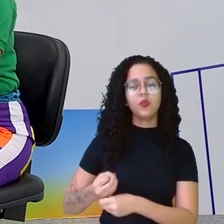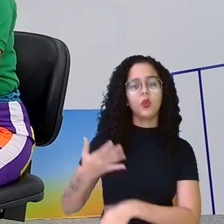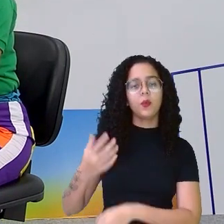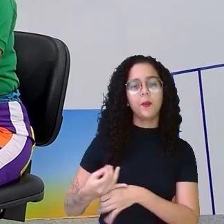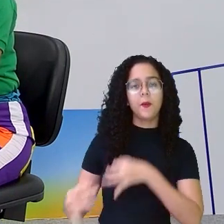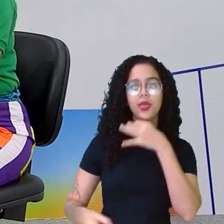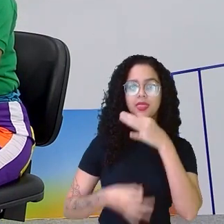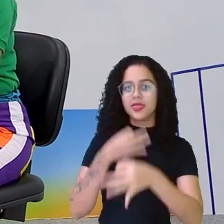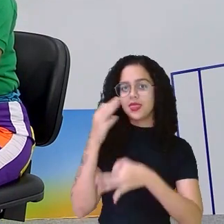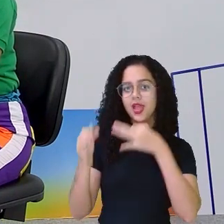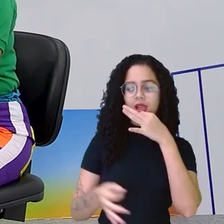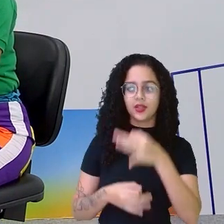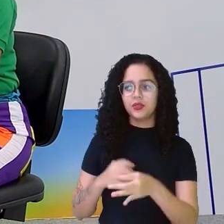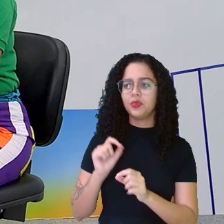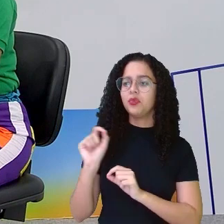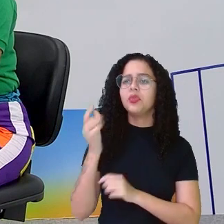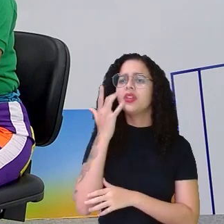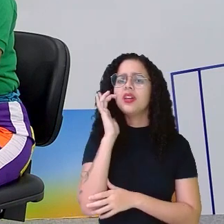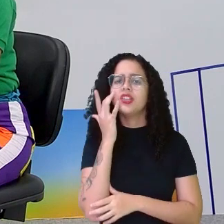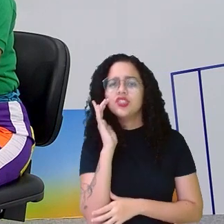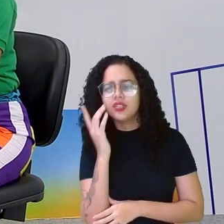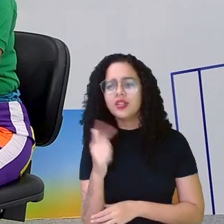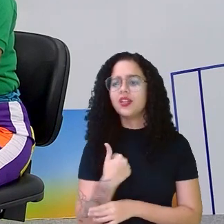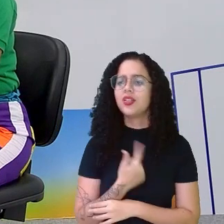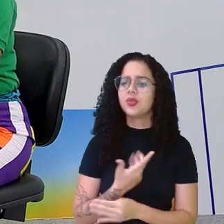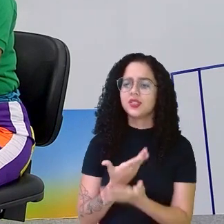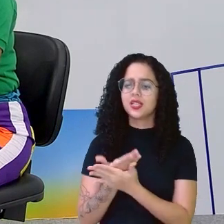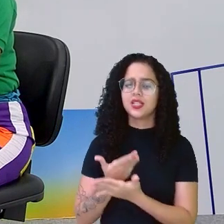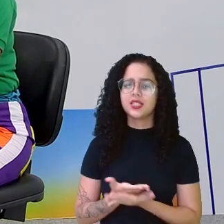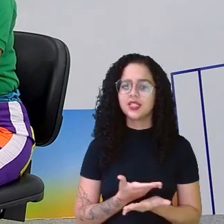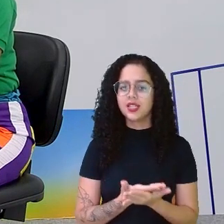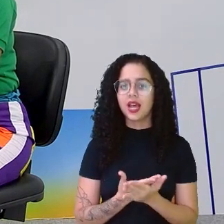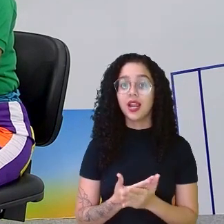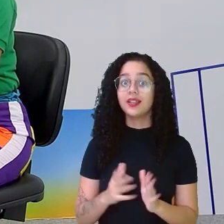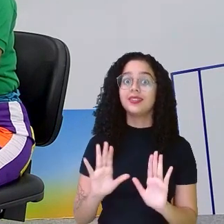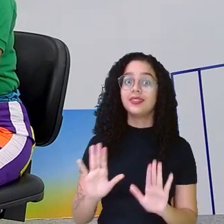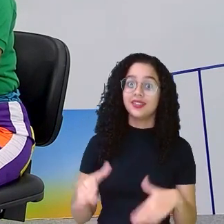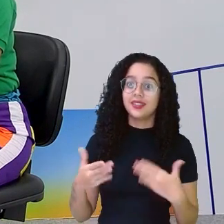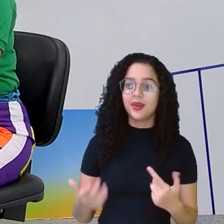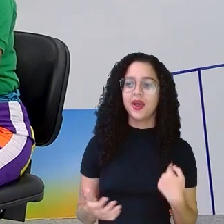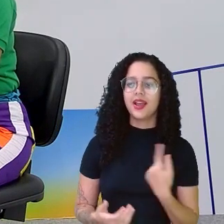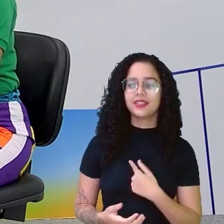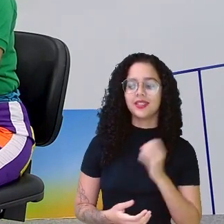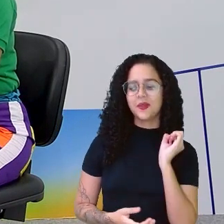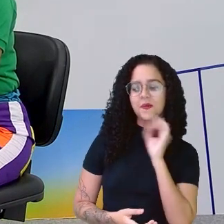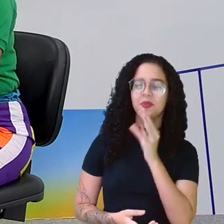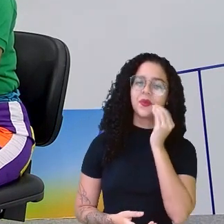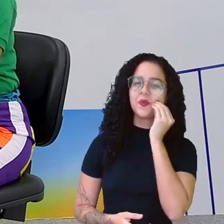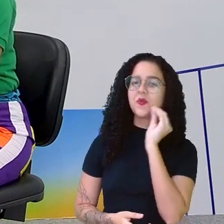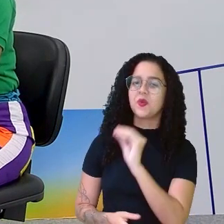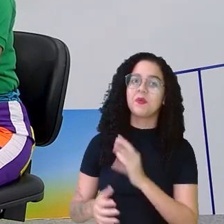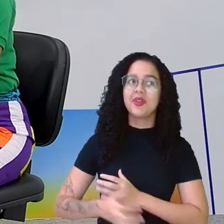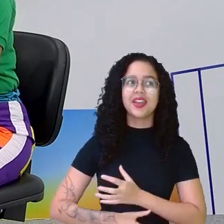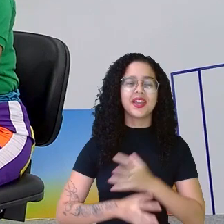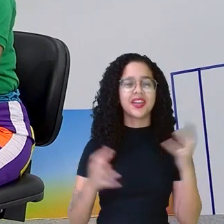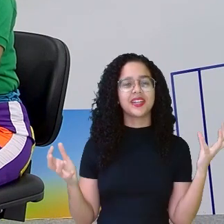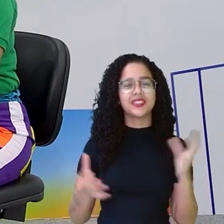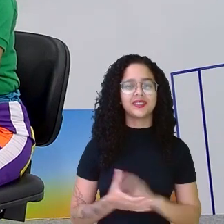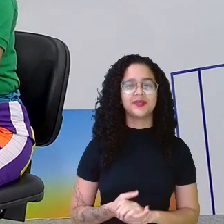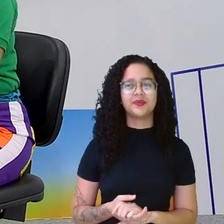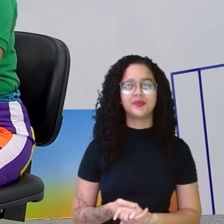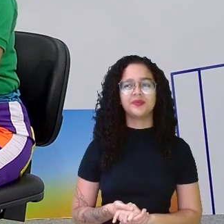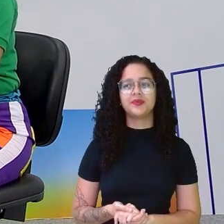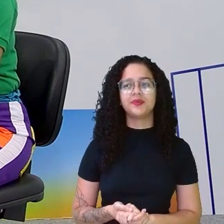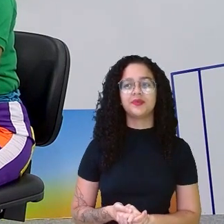nossos comentários o que é que está achando das nossas aulas e a gente, ó, vai mandar um beijo bem grandão.